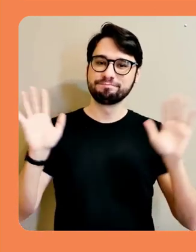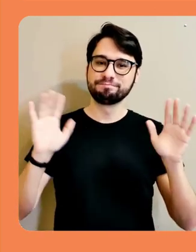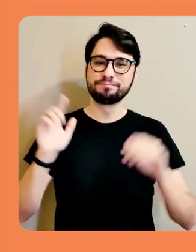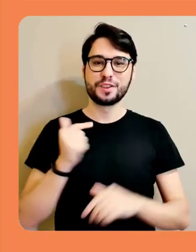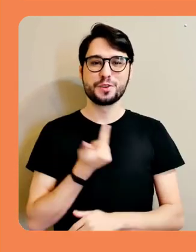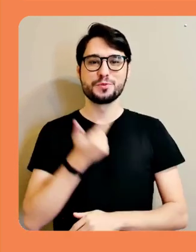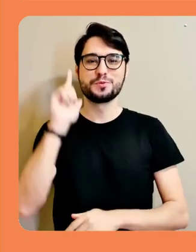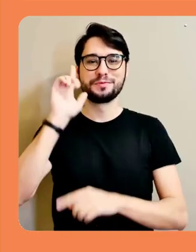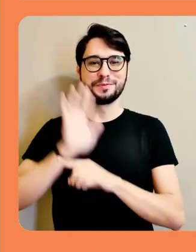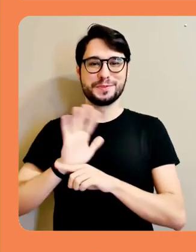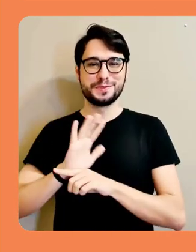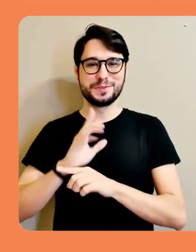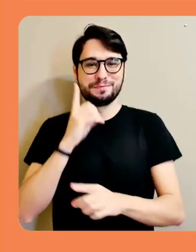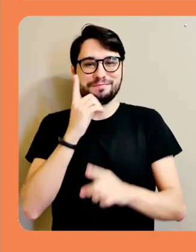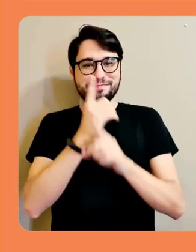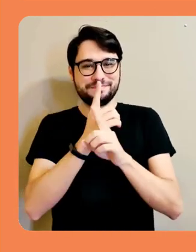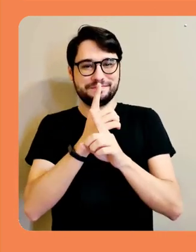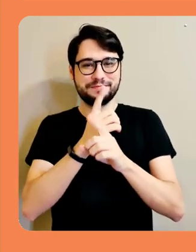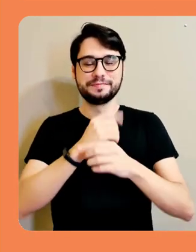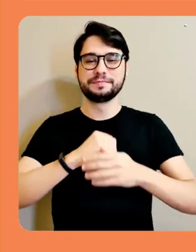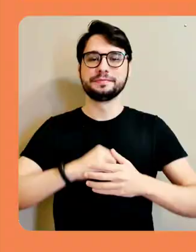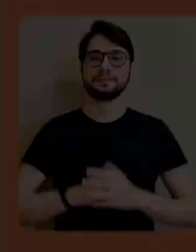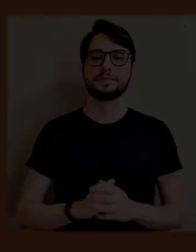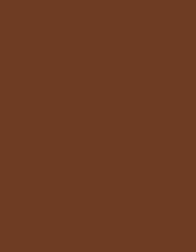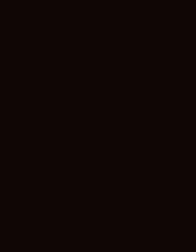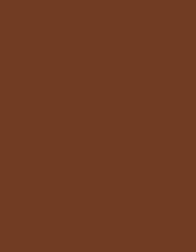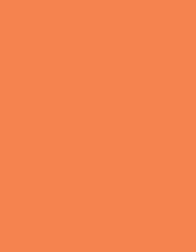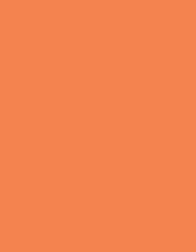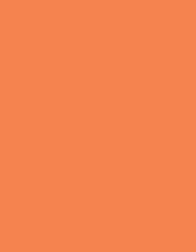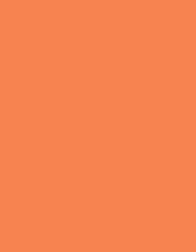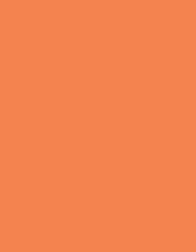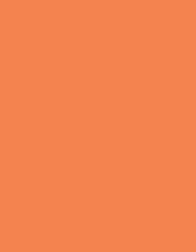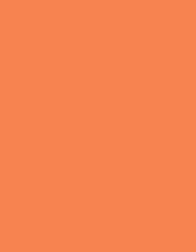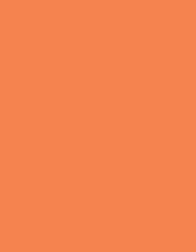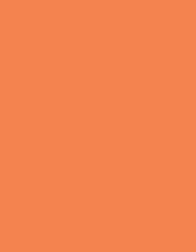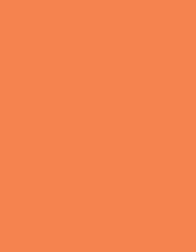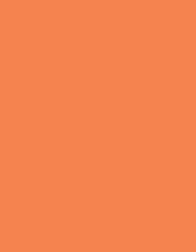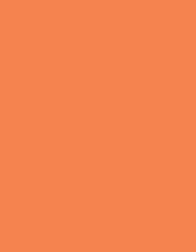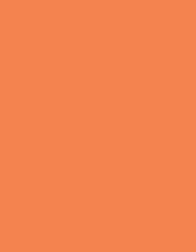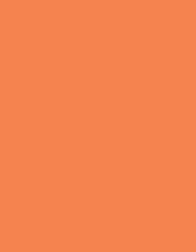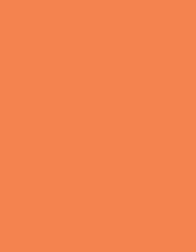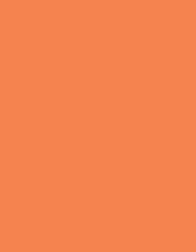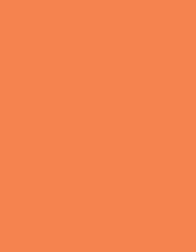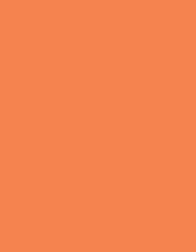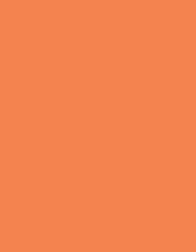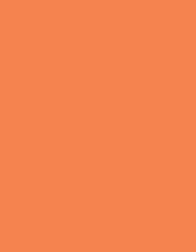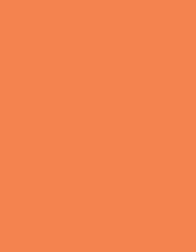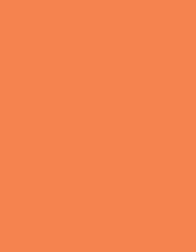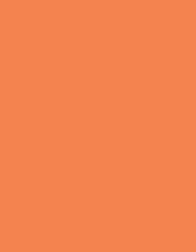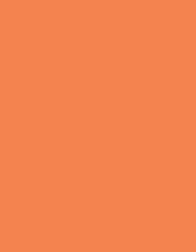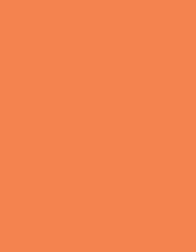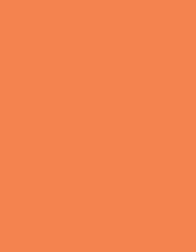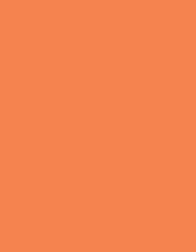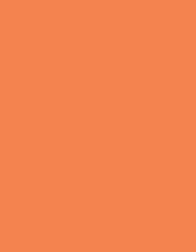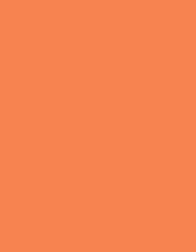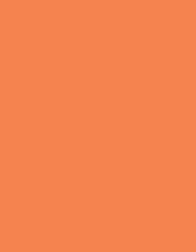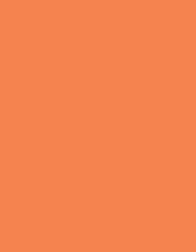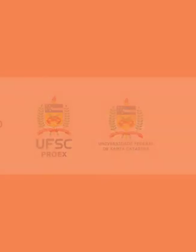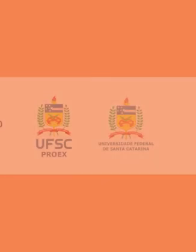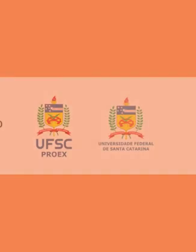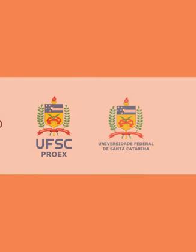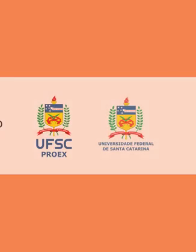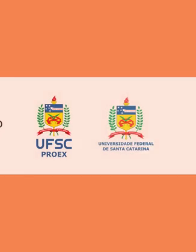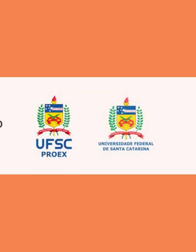vejo vocês no próximo vídeo e até mais as um E aí